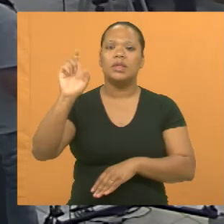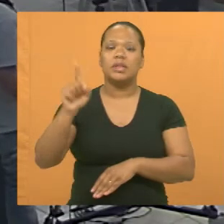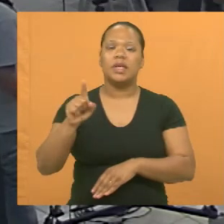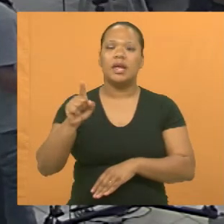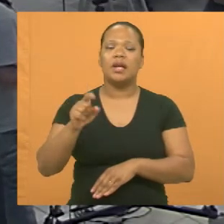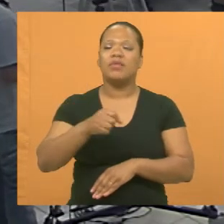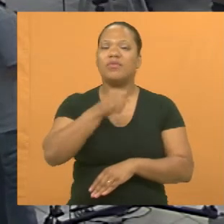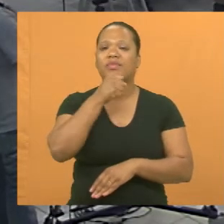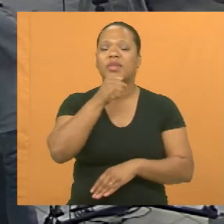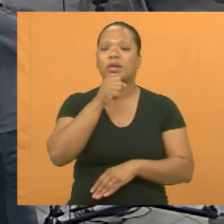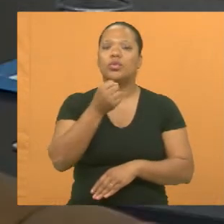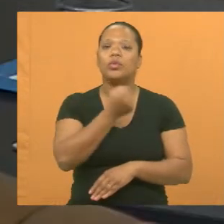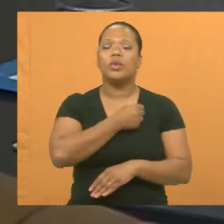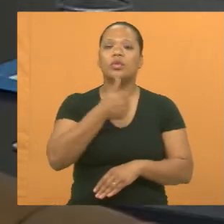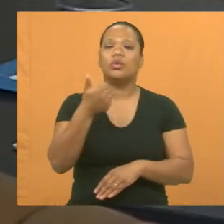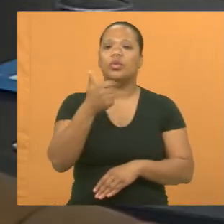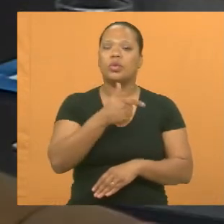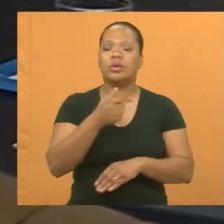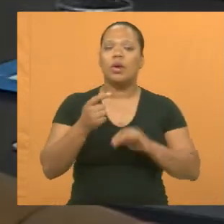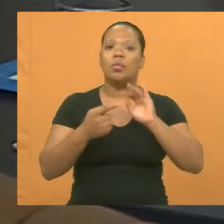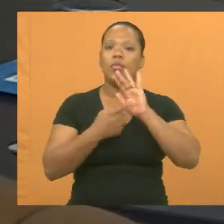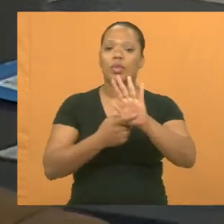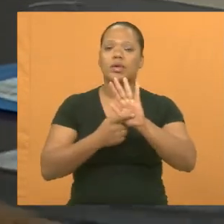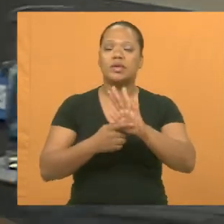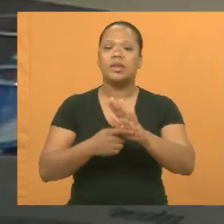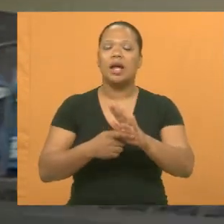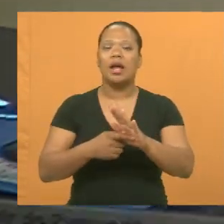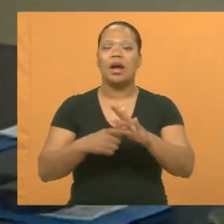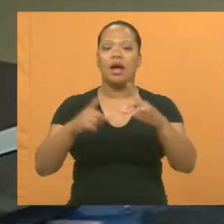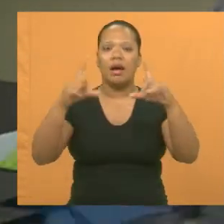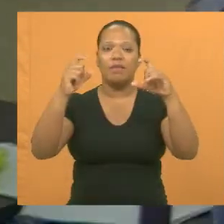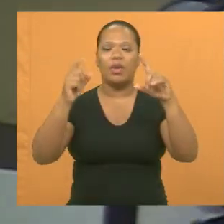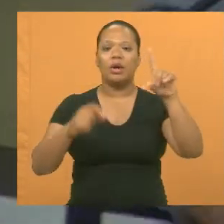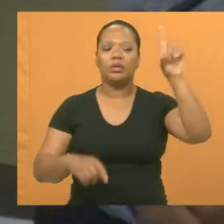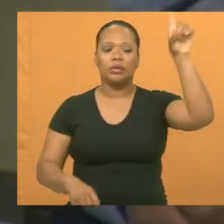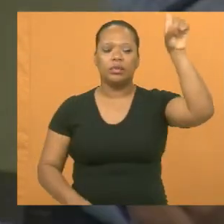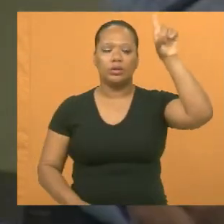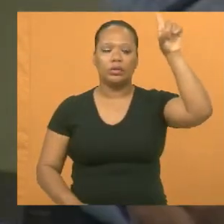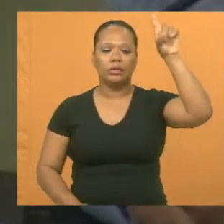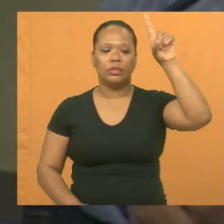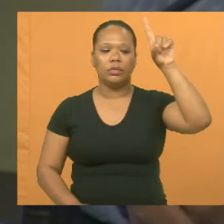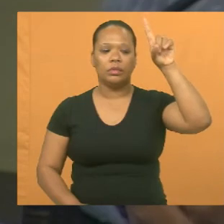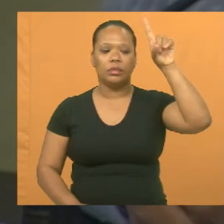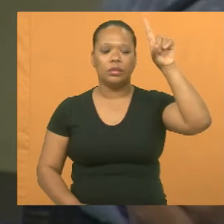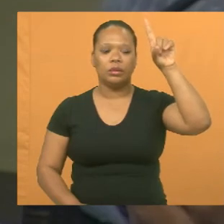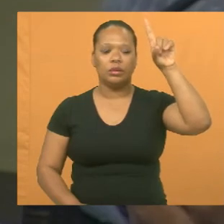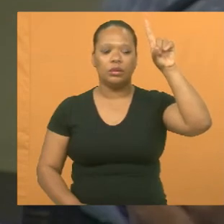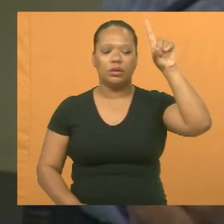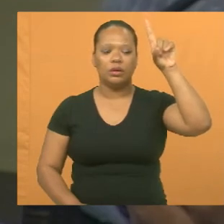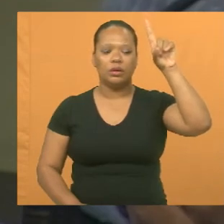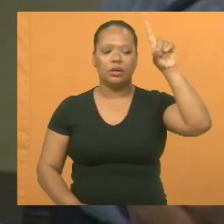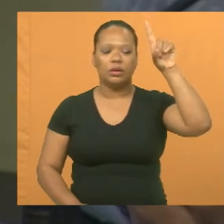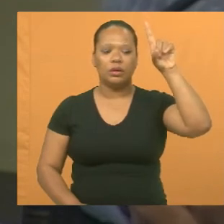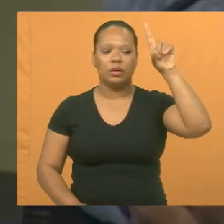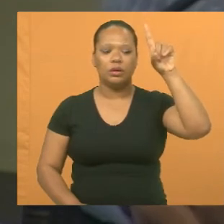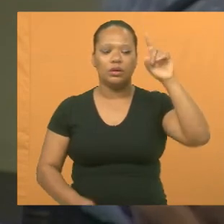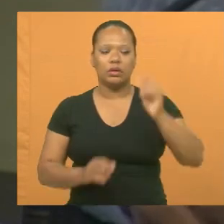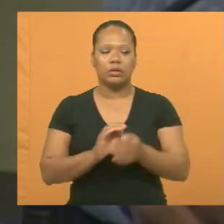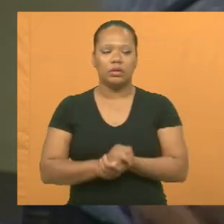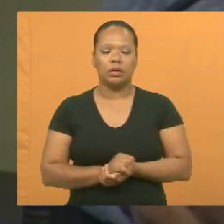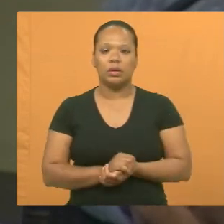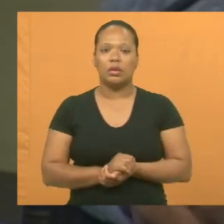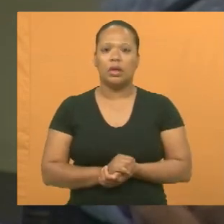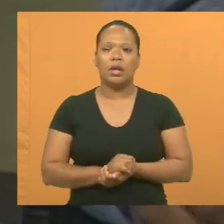no Parque Imperial. Eu quero mostrar essa foto aqui, ó. Há muito tempo vem essas redes de esgoto